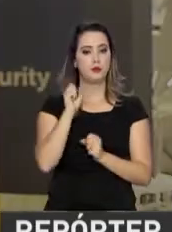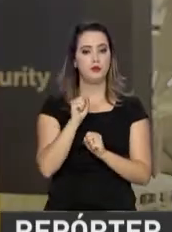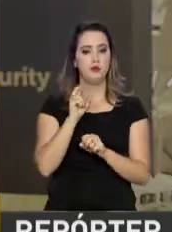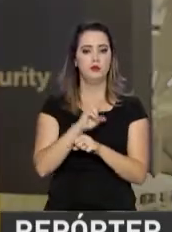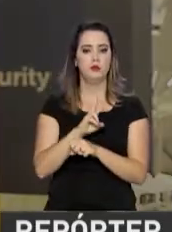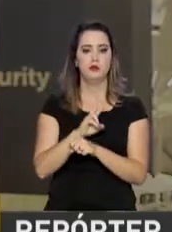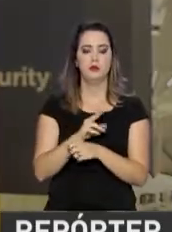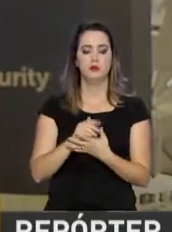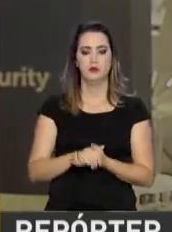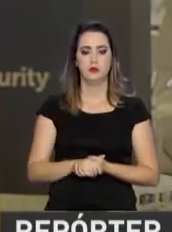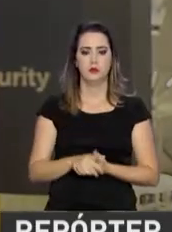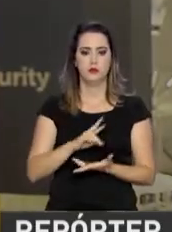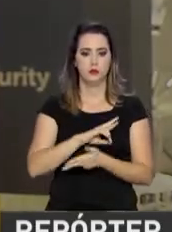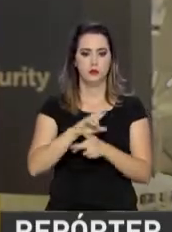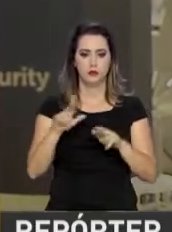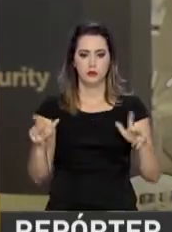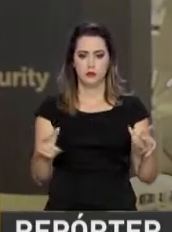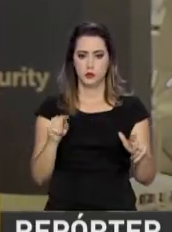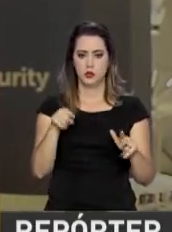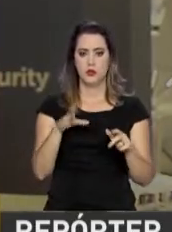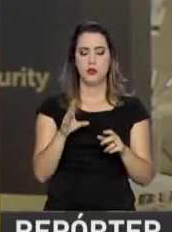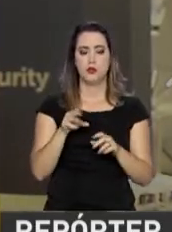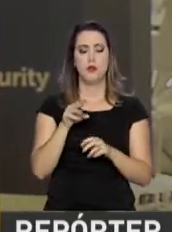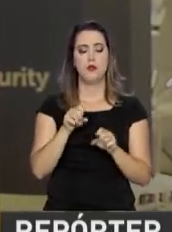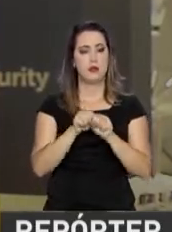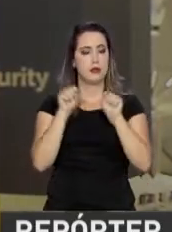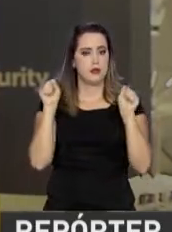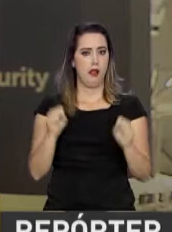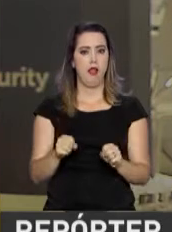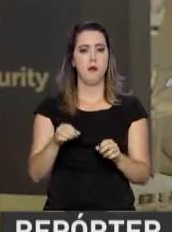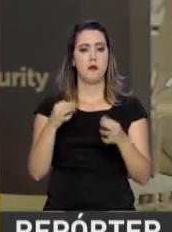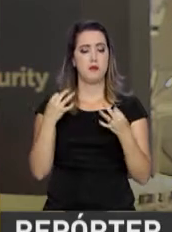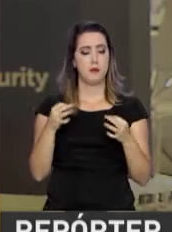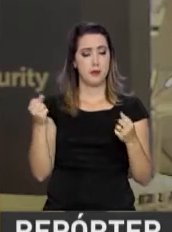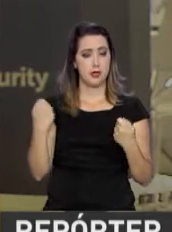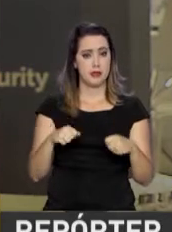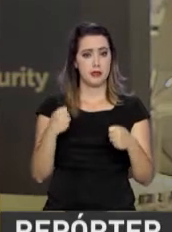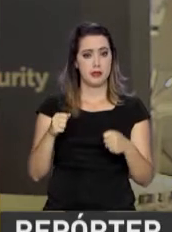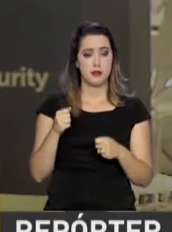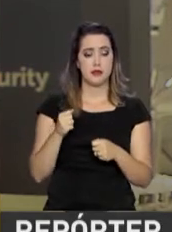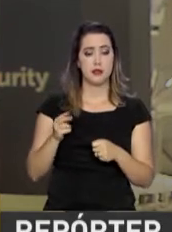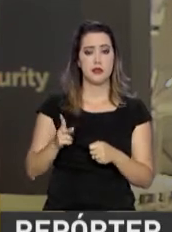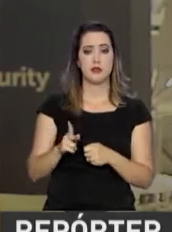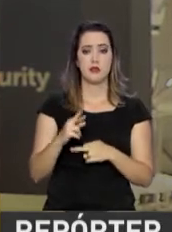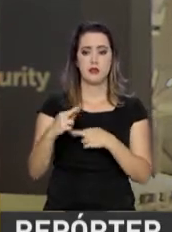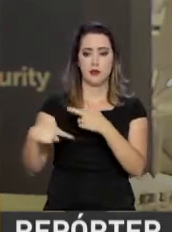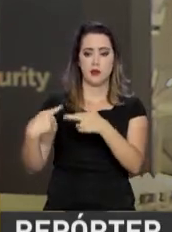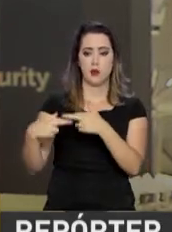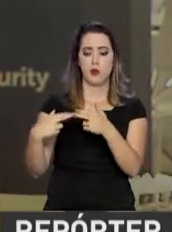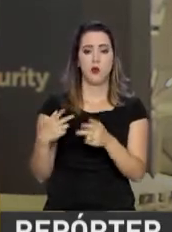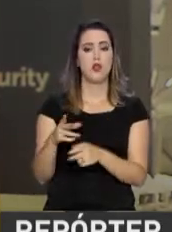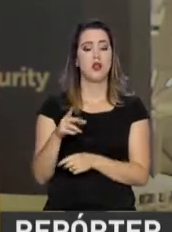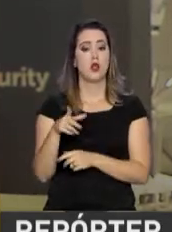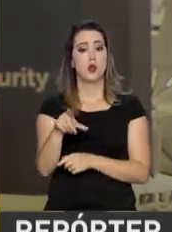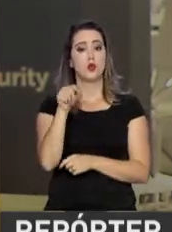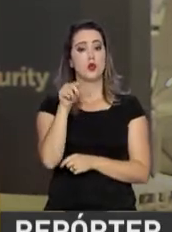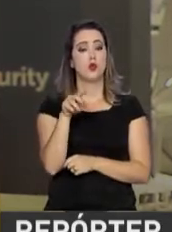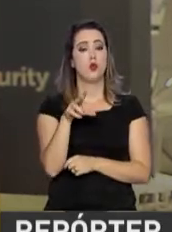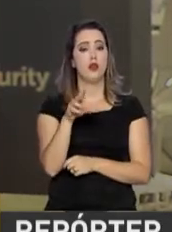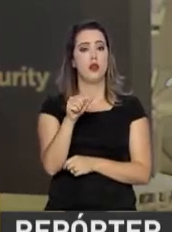seus sistemas operacionais atualizados a tomar cuidado com o antigo que você escolhe